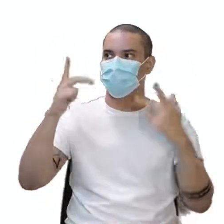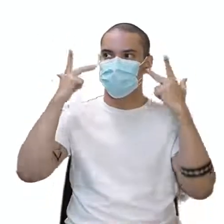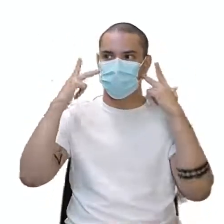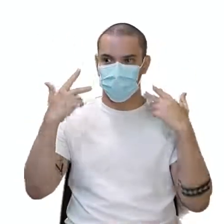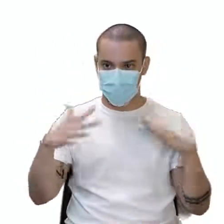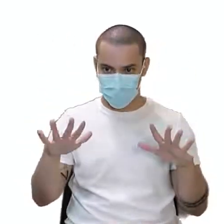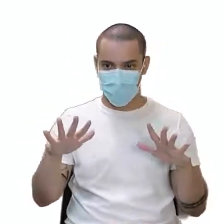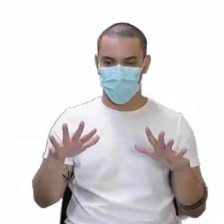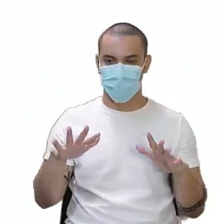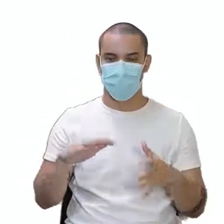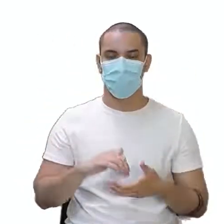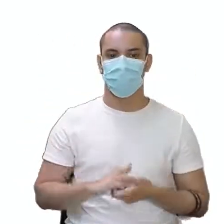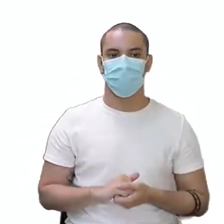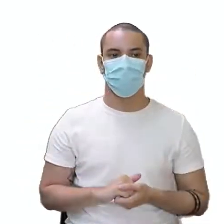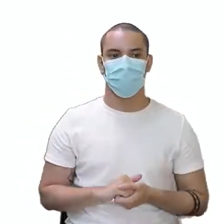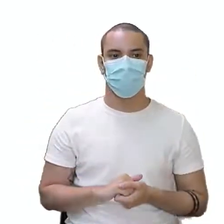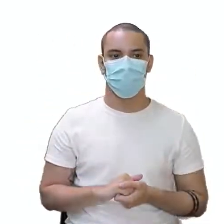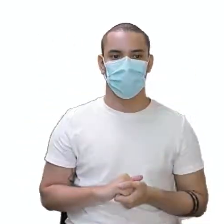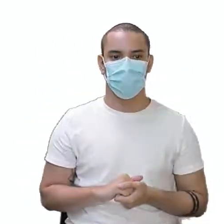natural, acertou, né?